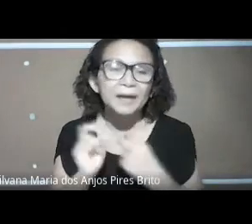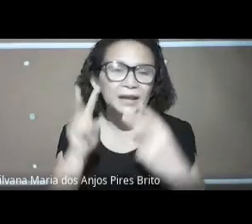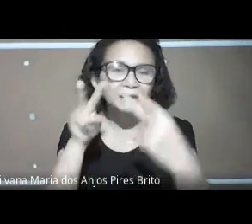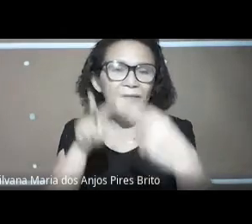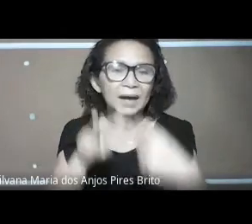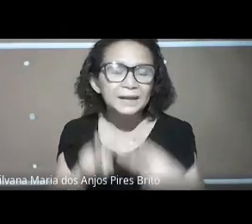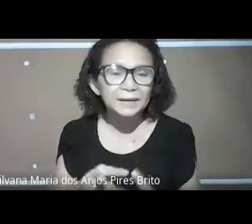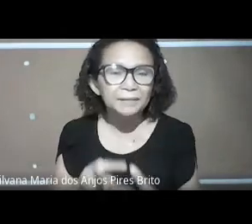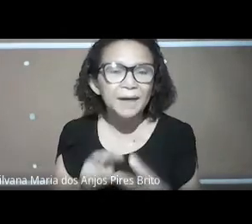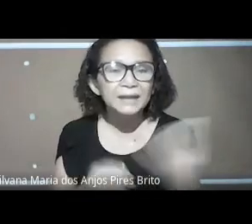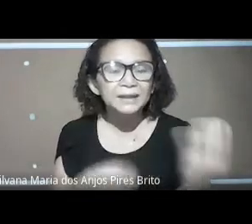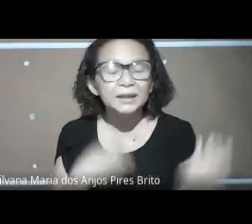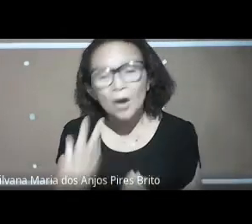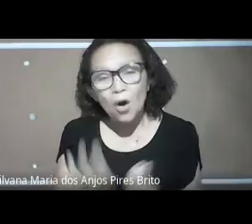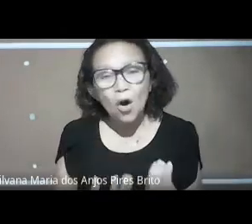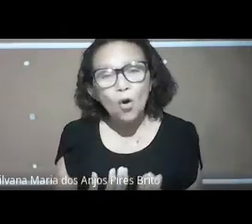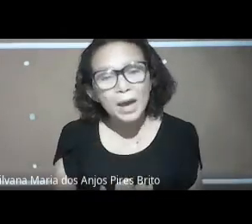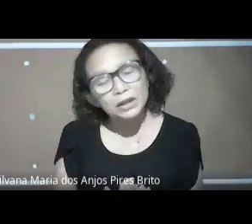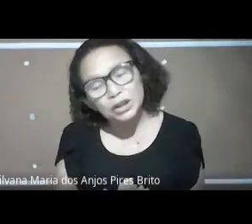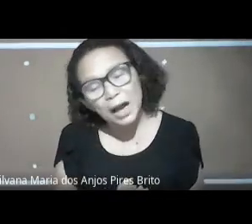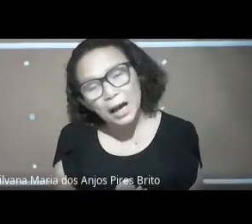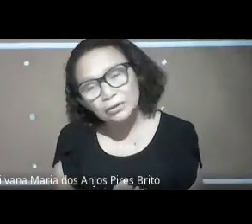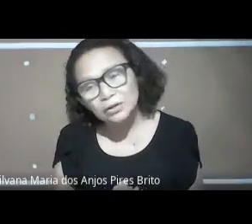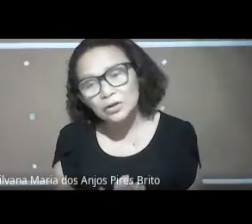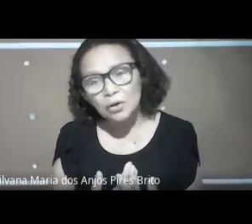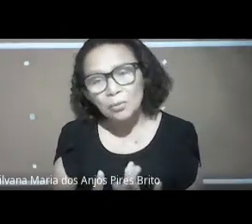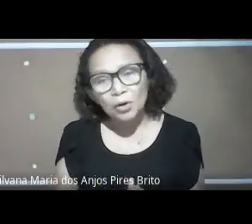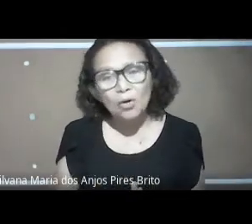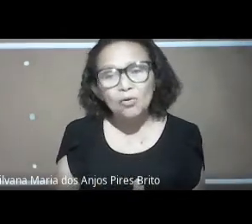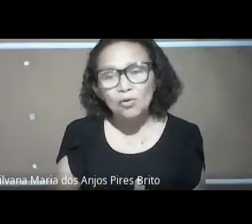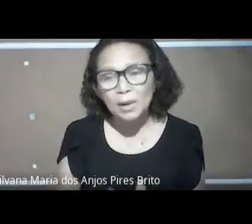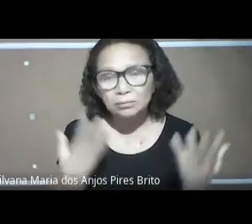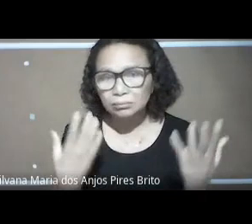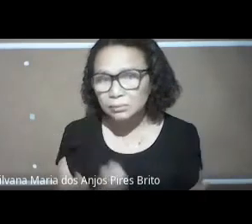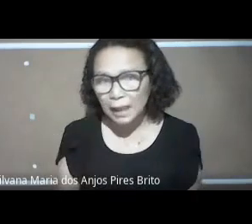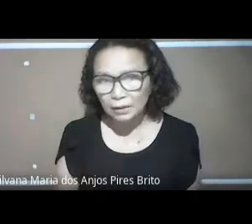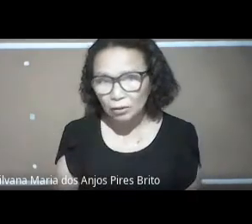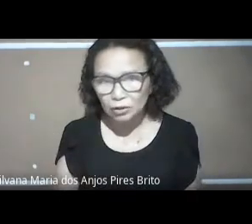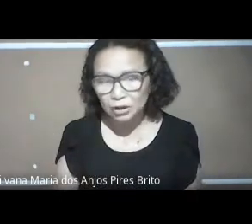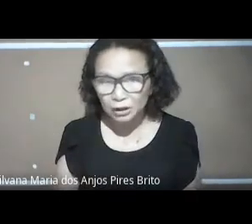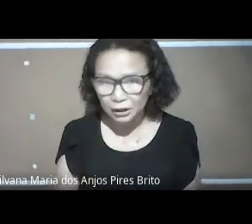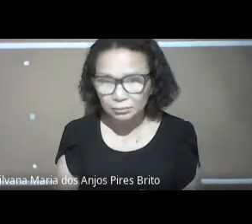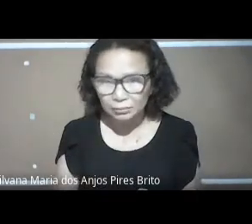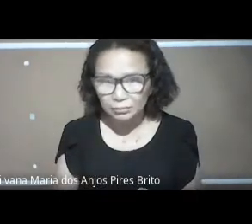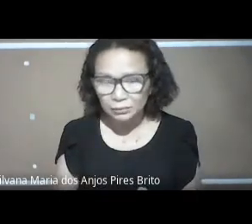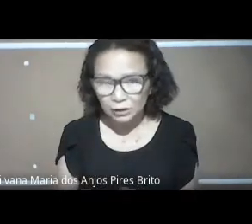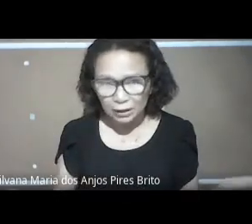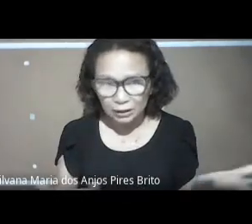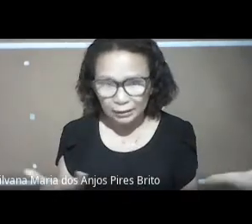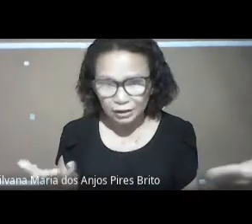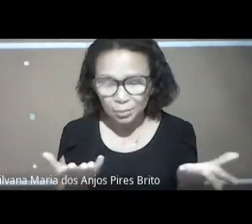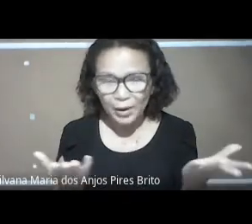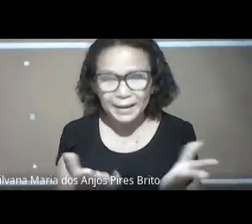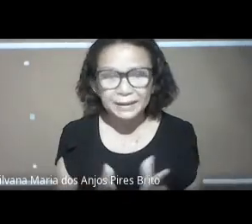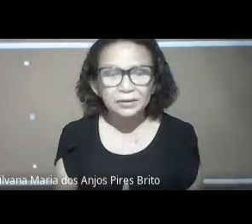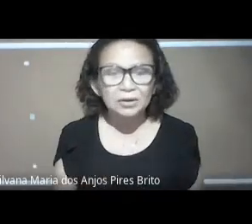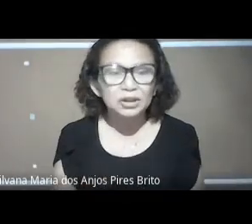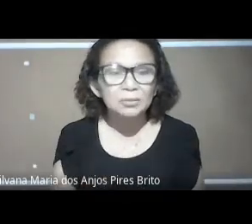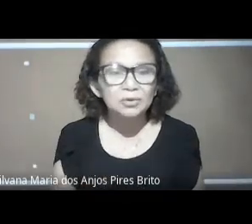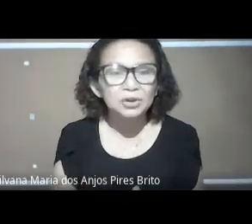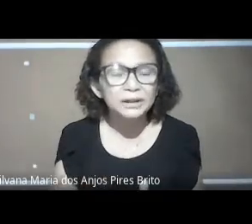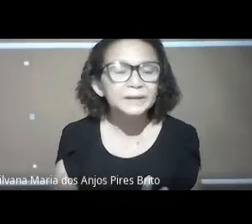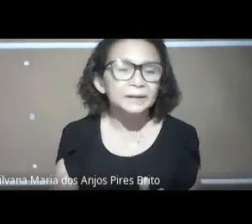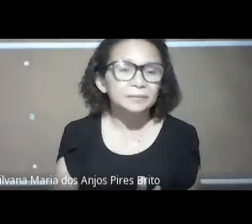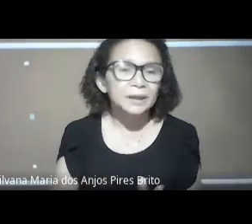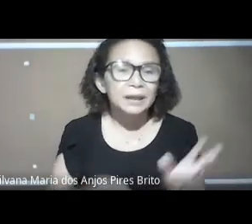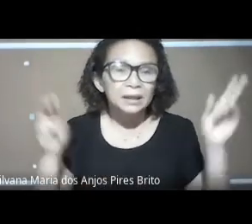a frente, face a face, ou mediados por alguma tecnologia, tipo essa que nós